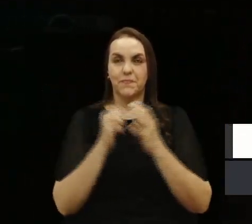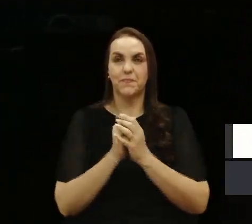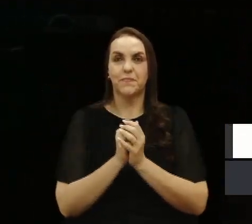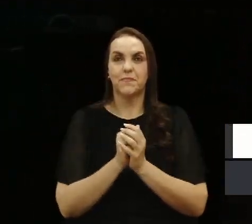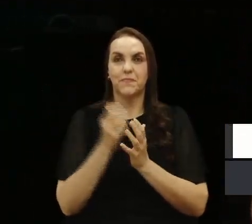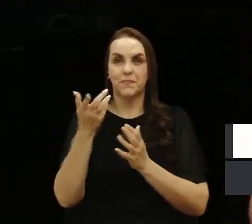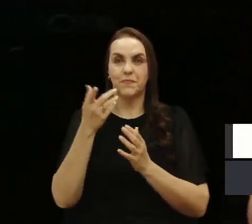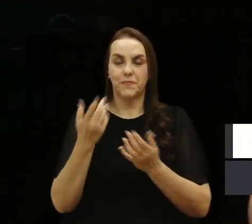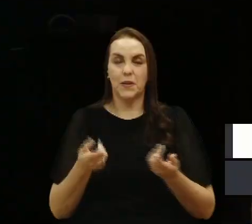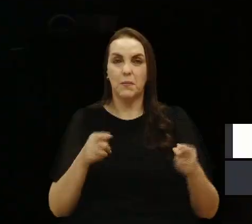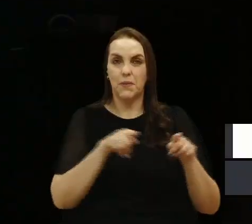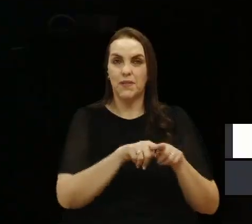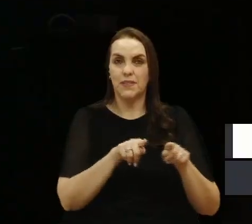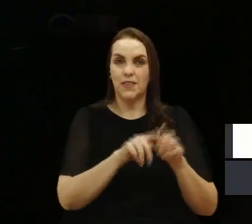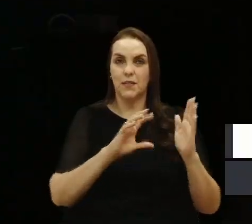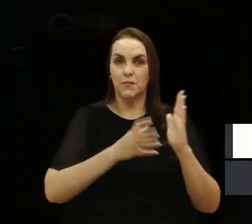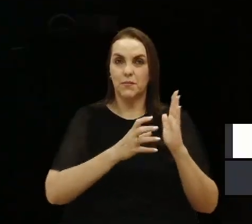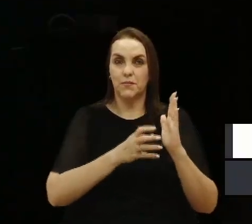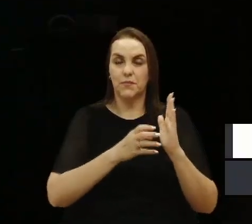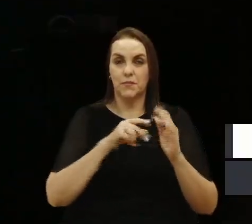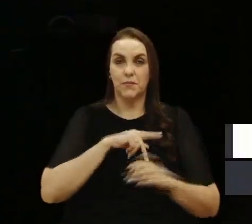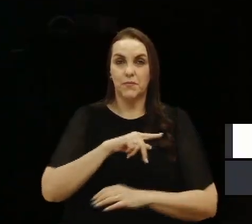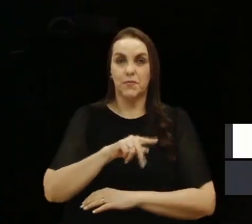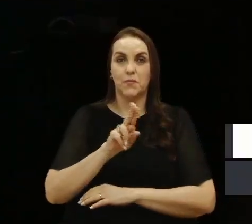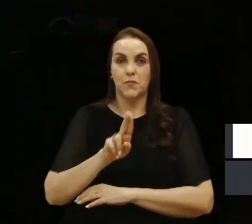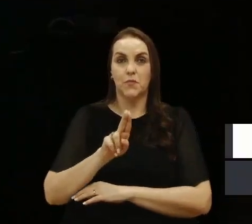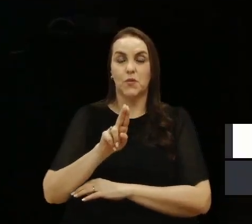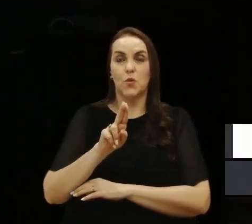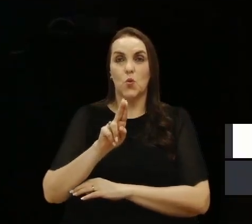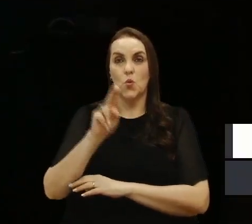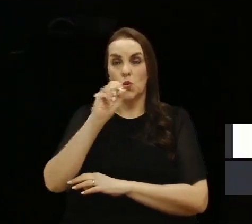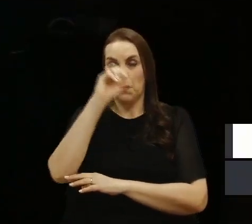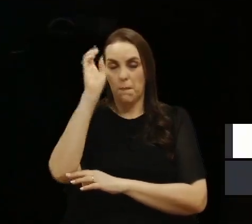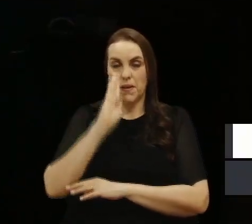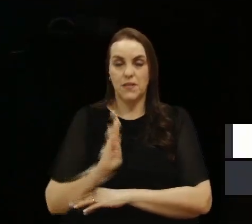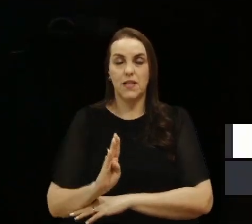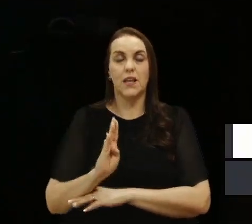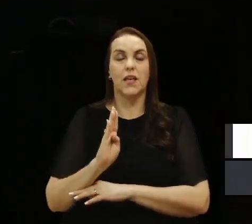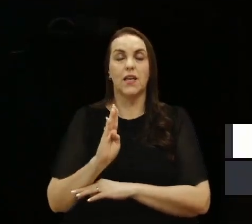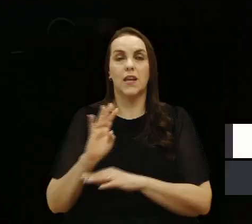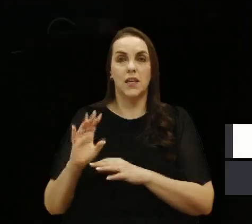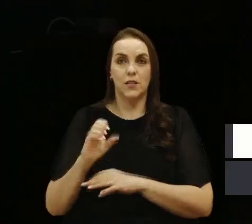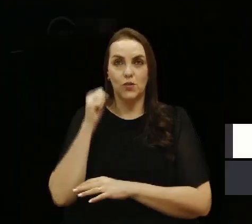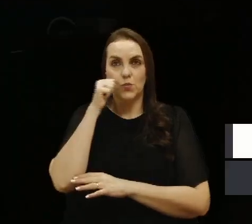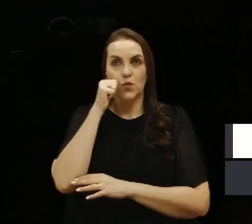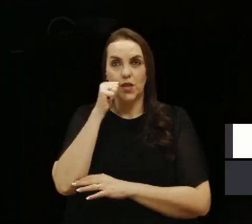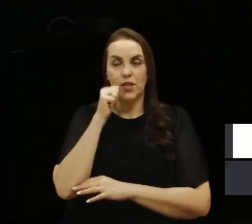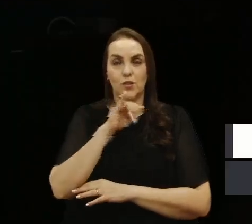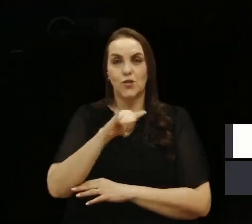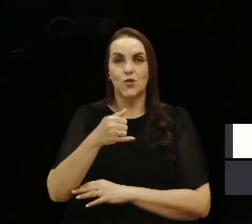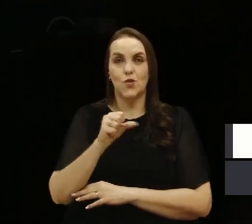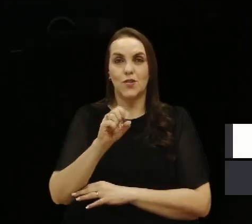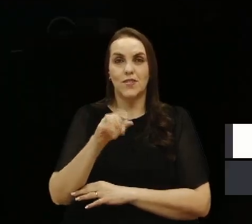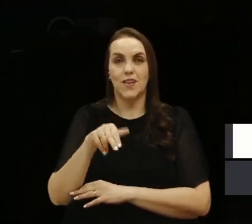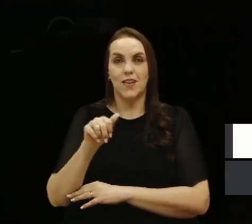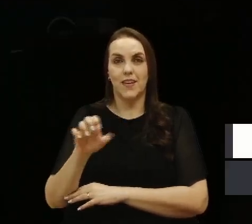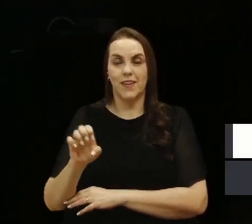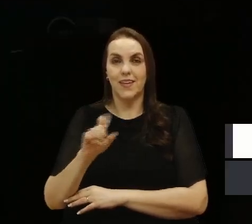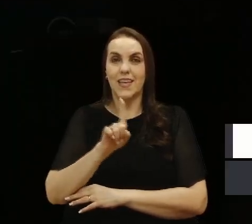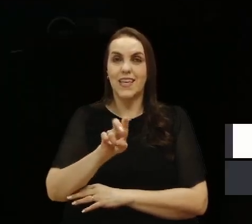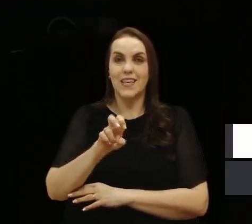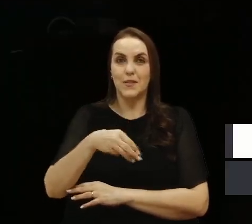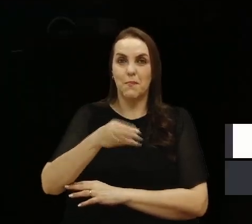camarada de partido e presidente da União Brasileira de Mulheres, Jocely Queiroz, que no dia 15 de março fez aniversário e nós